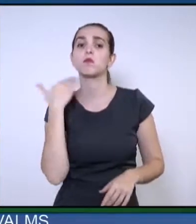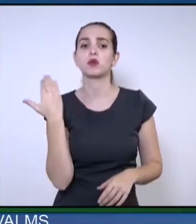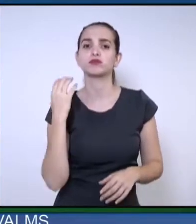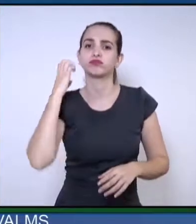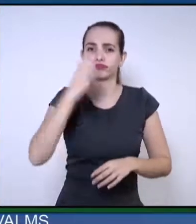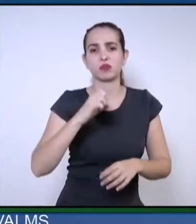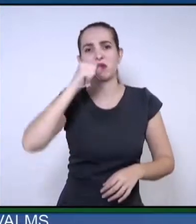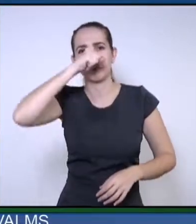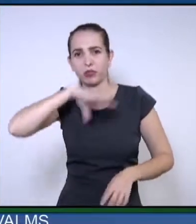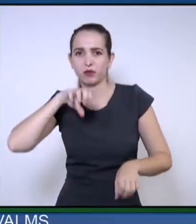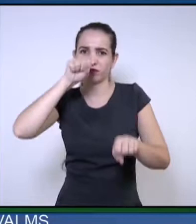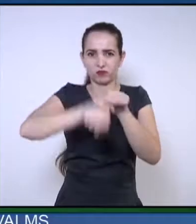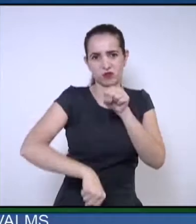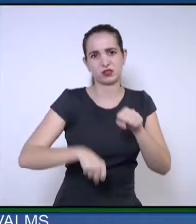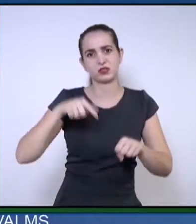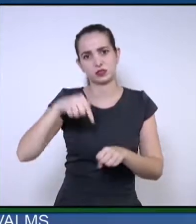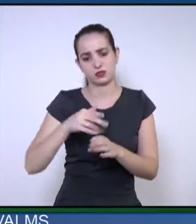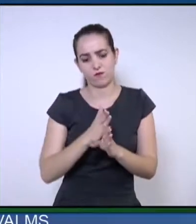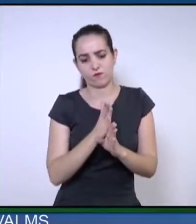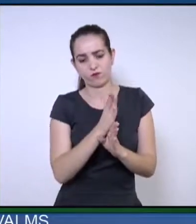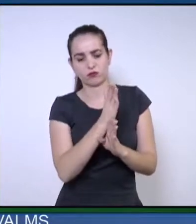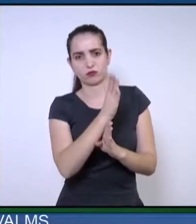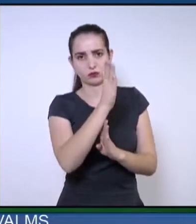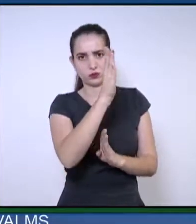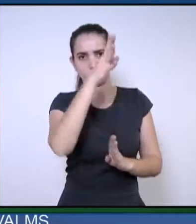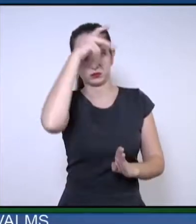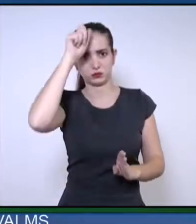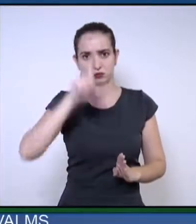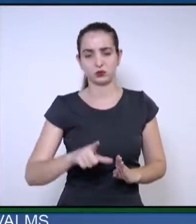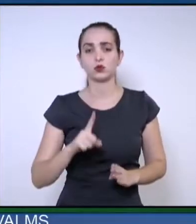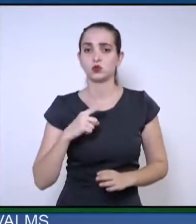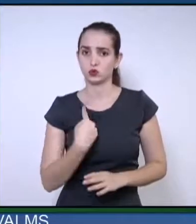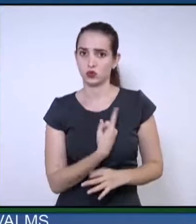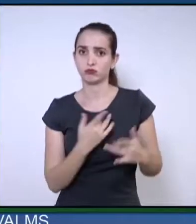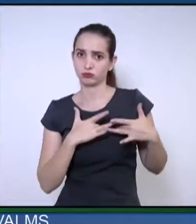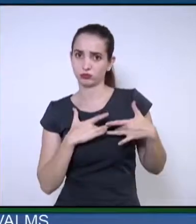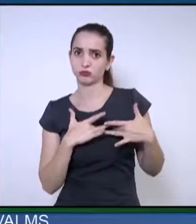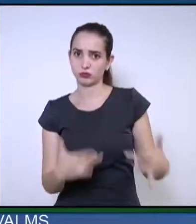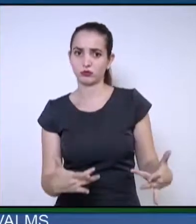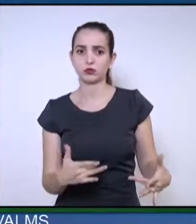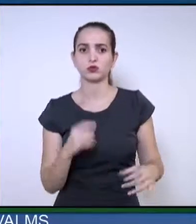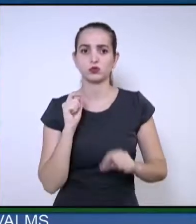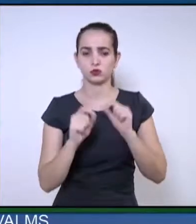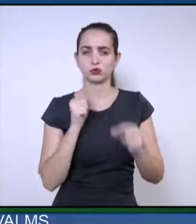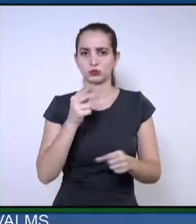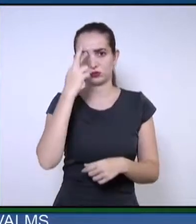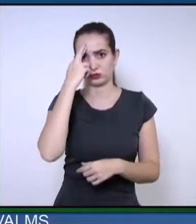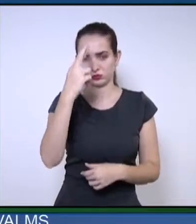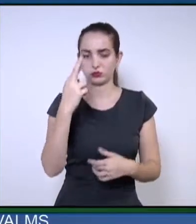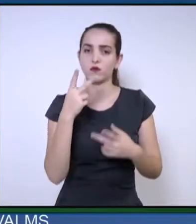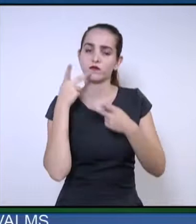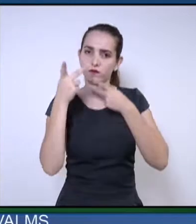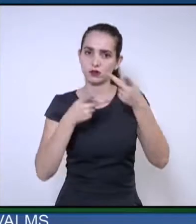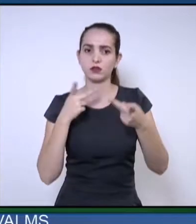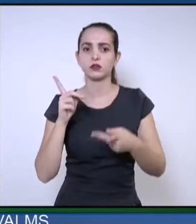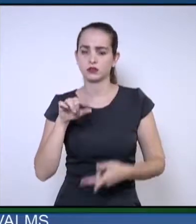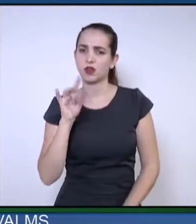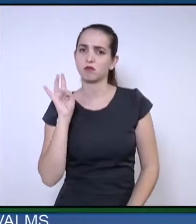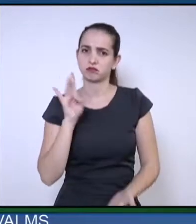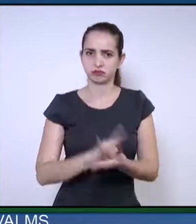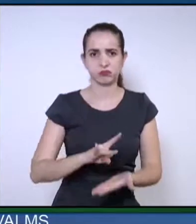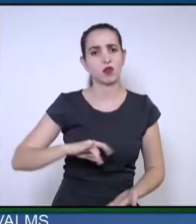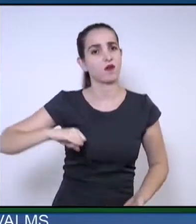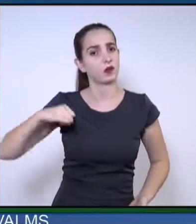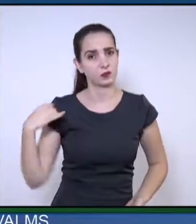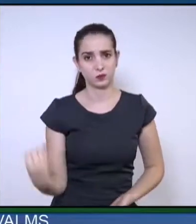com violência na nossa fronteira. Nós nos solidarizamos com o pronunciamento de Vossa Excelência, que é pertinente,